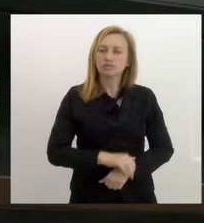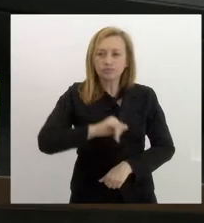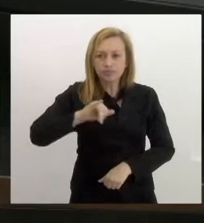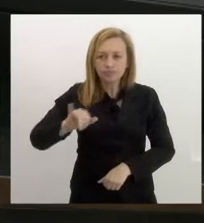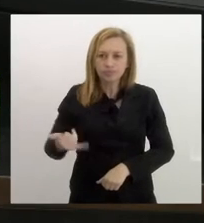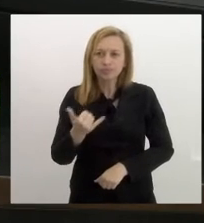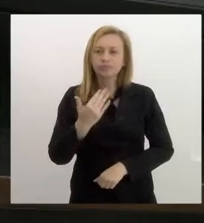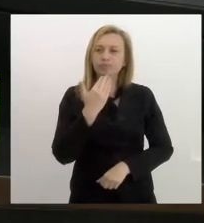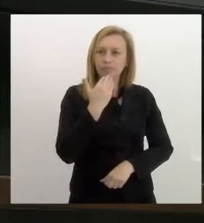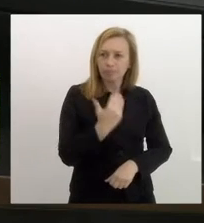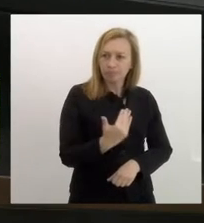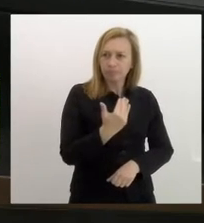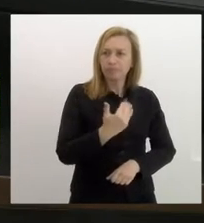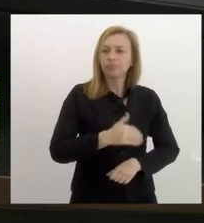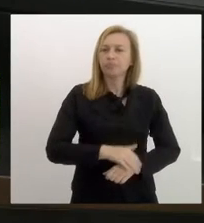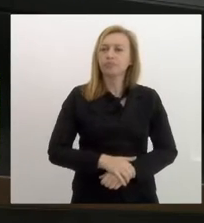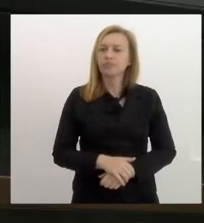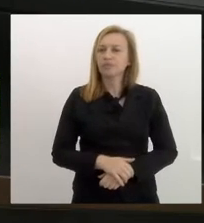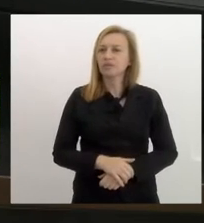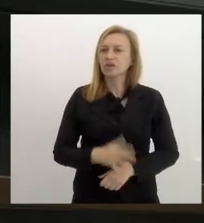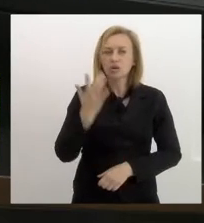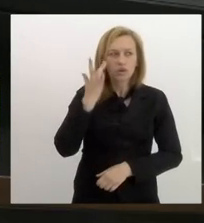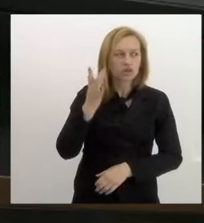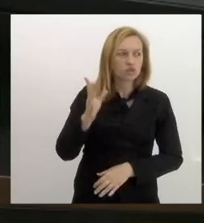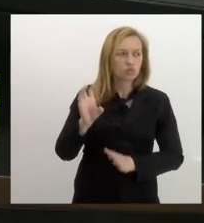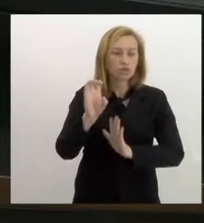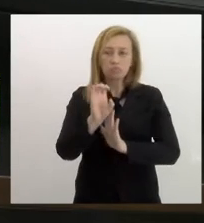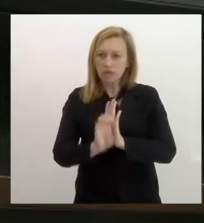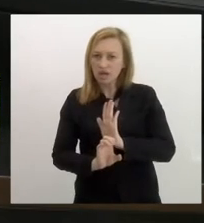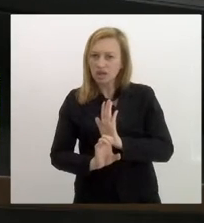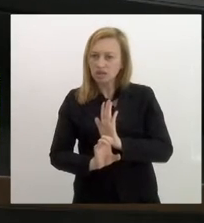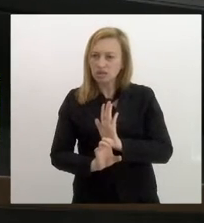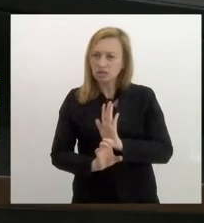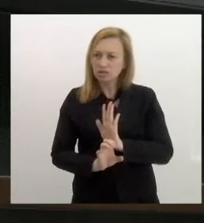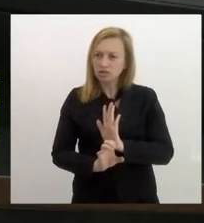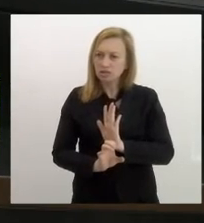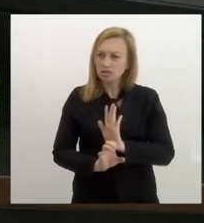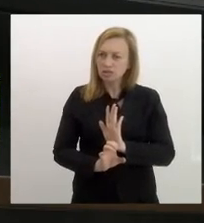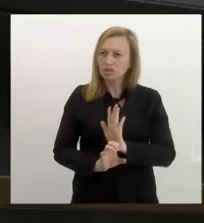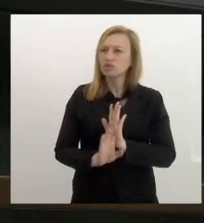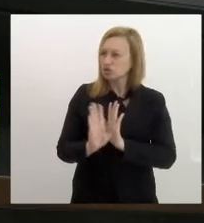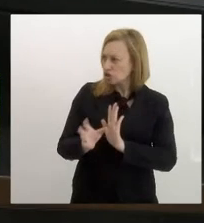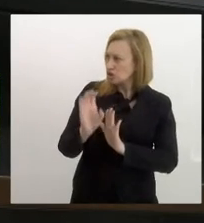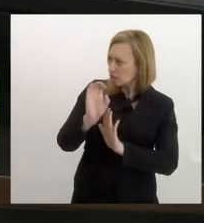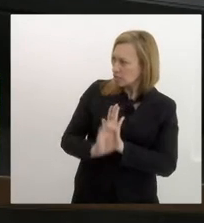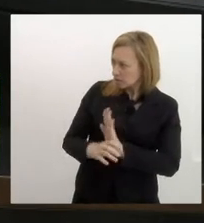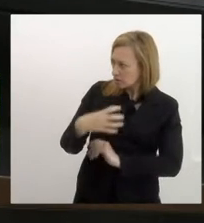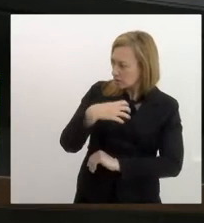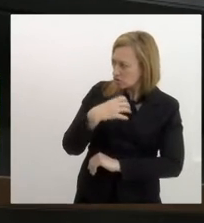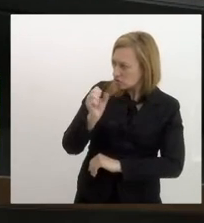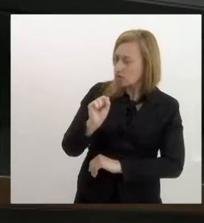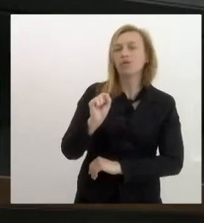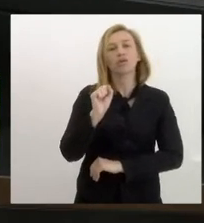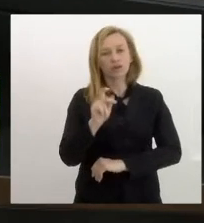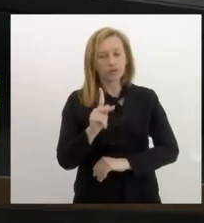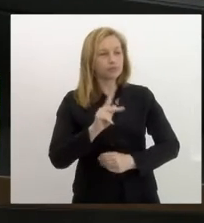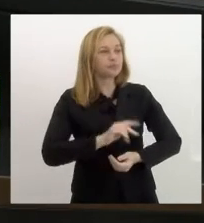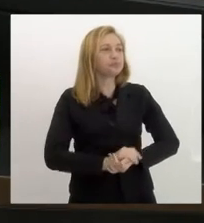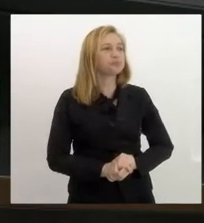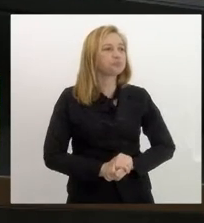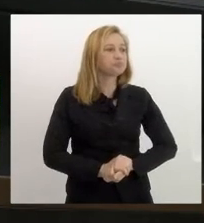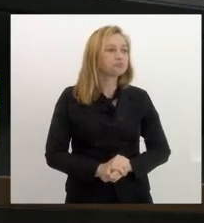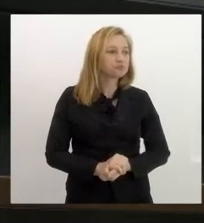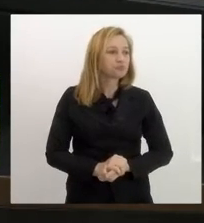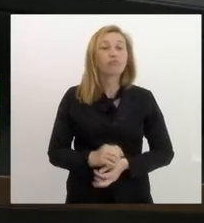para solicitar acho que através de emendas que aqui já tem nada nesse sentido ok e